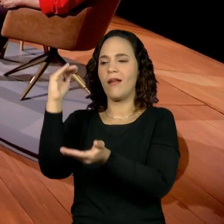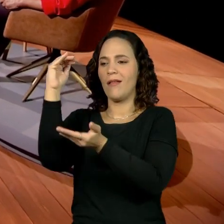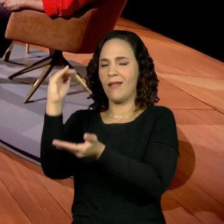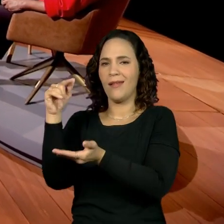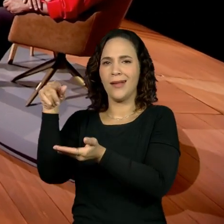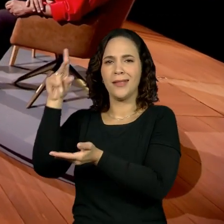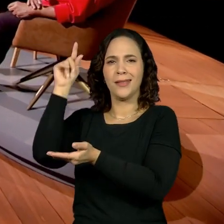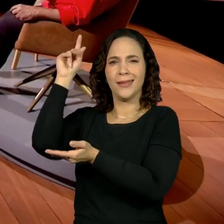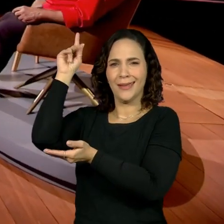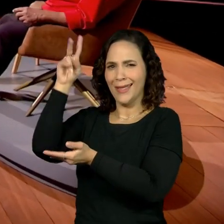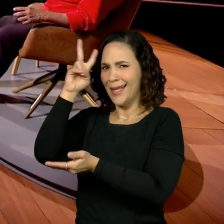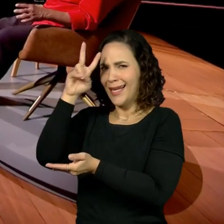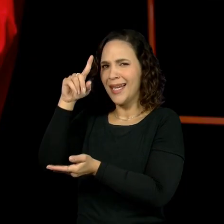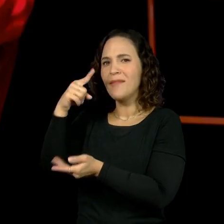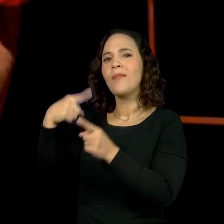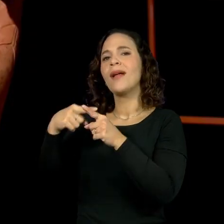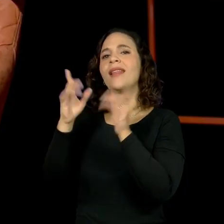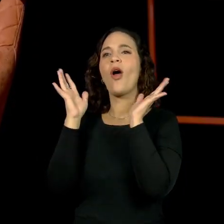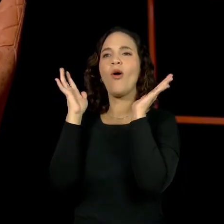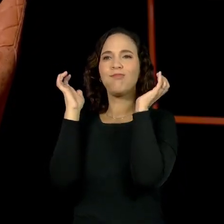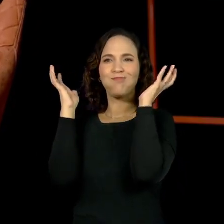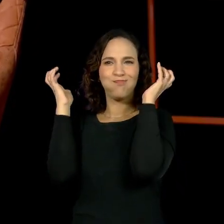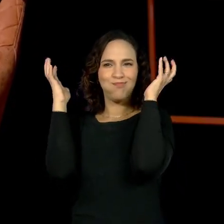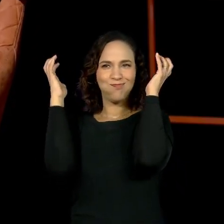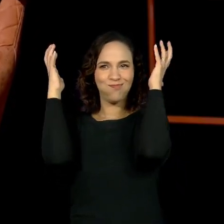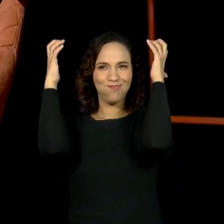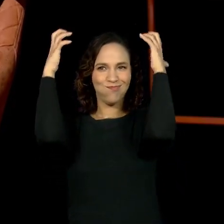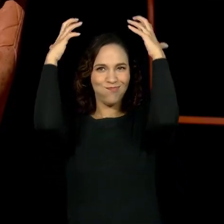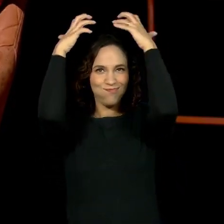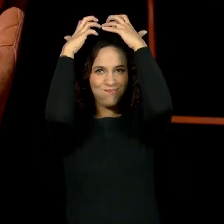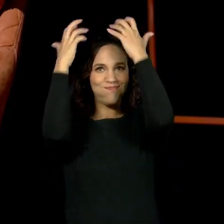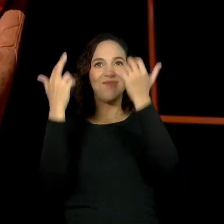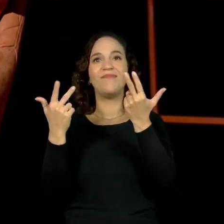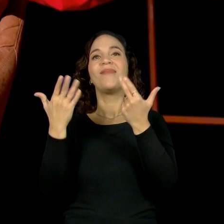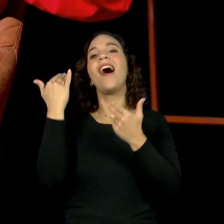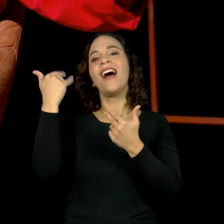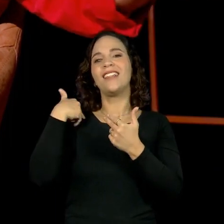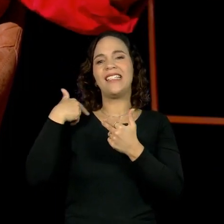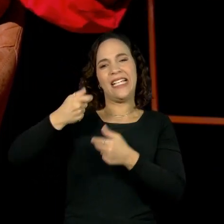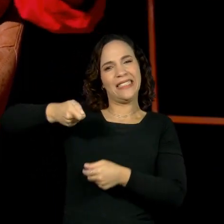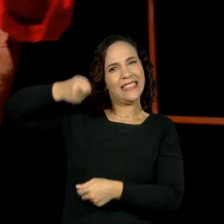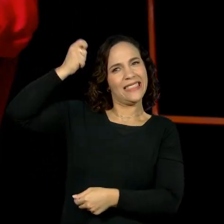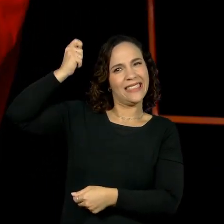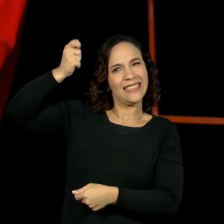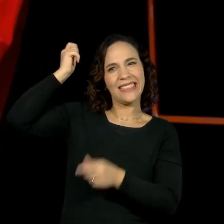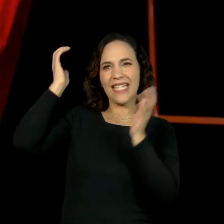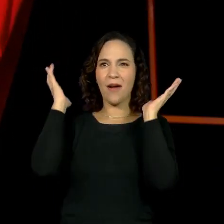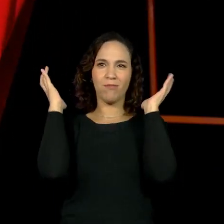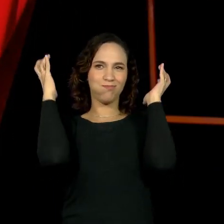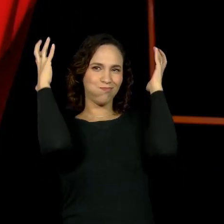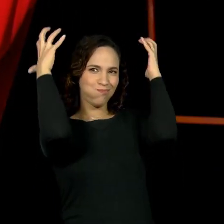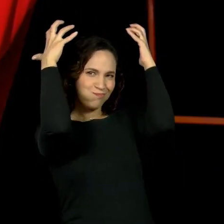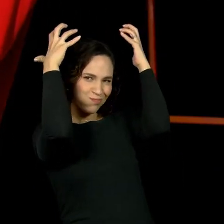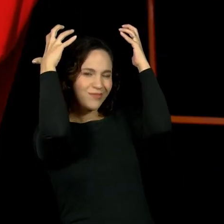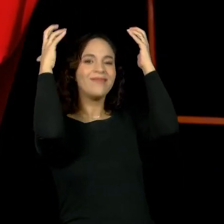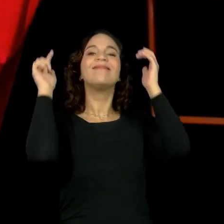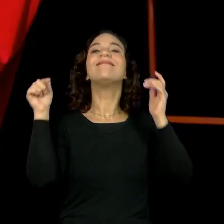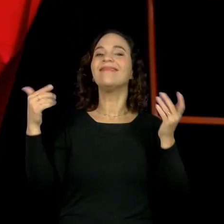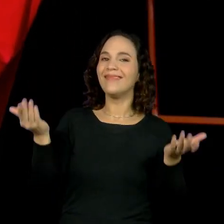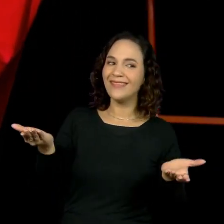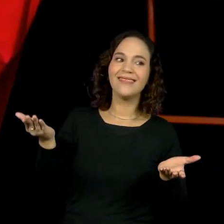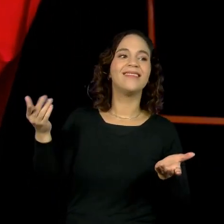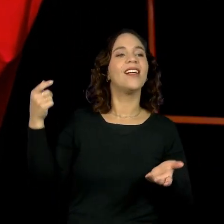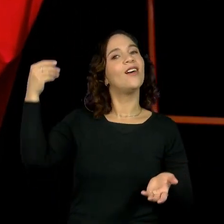que tinha lançado, né? Por causa do cabelo, estava o cabelão, usava black, né? Usava pente de aço, aquela coisa toda. Aí foi o Falco